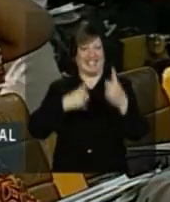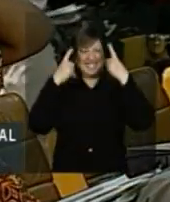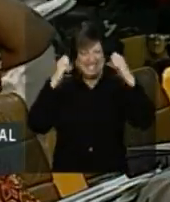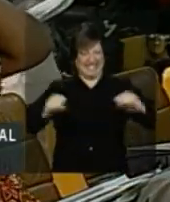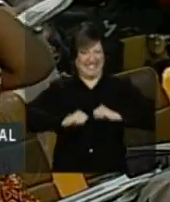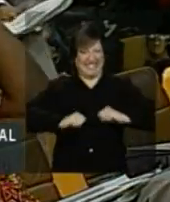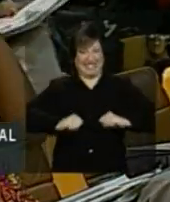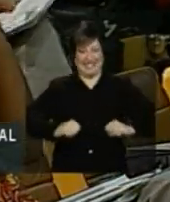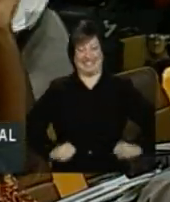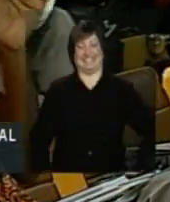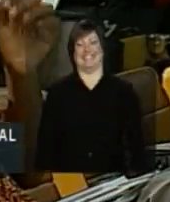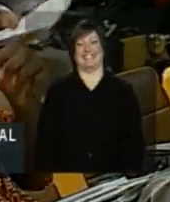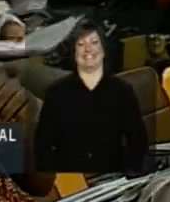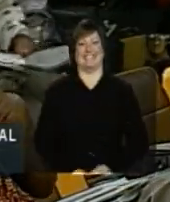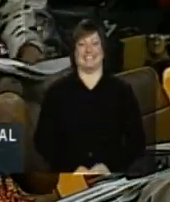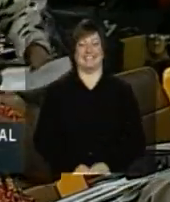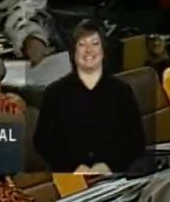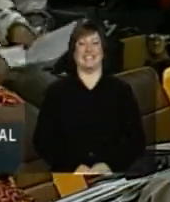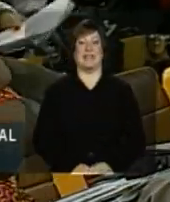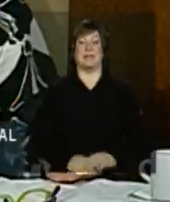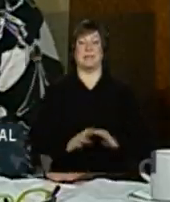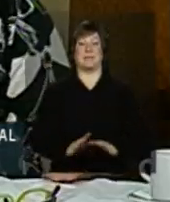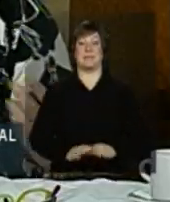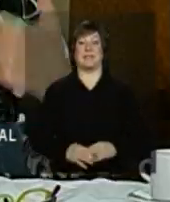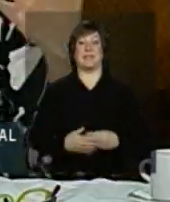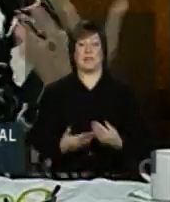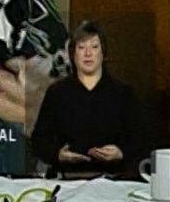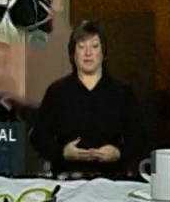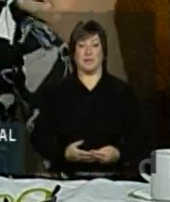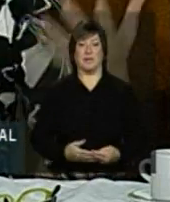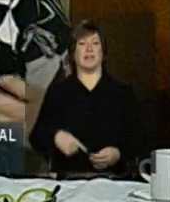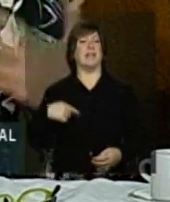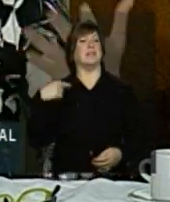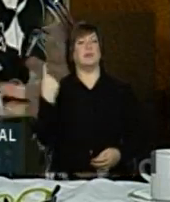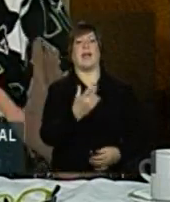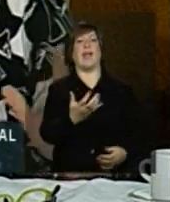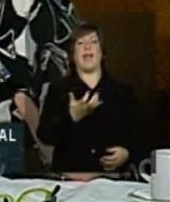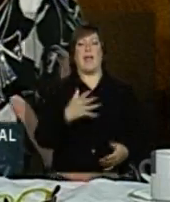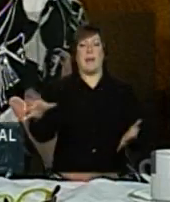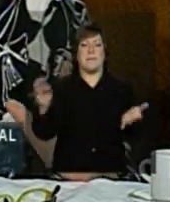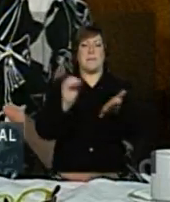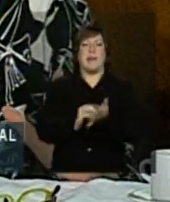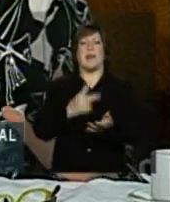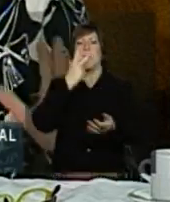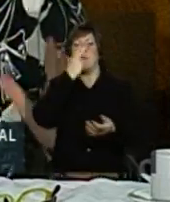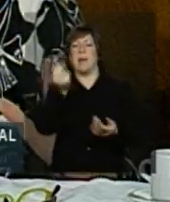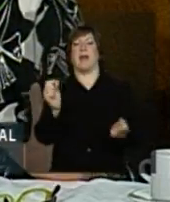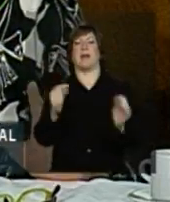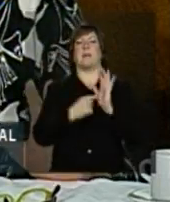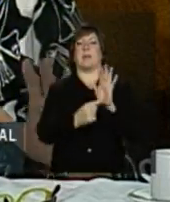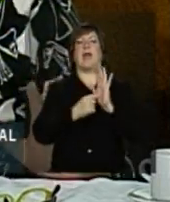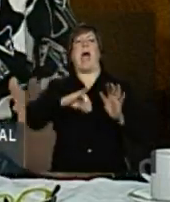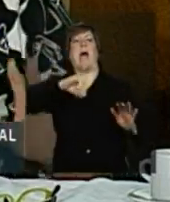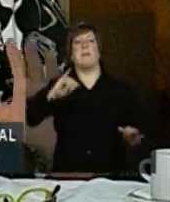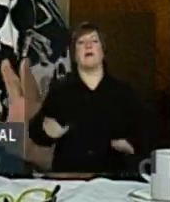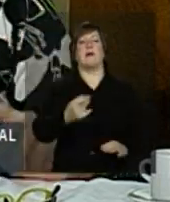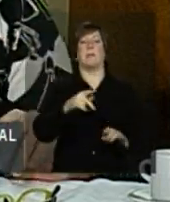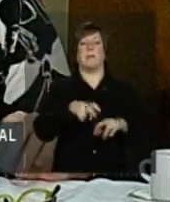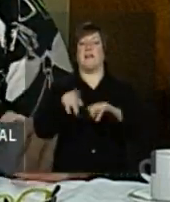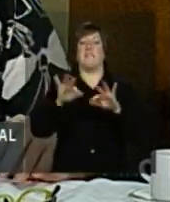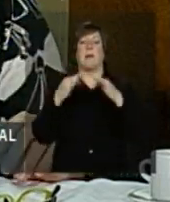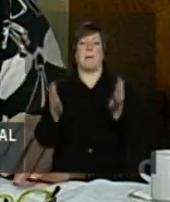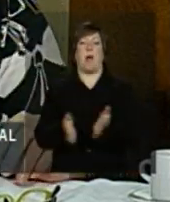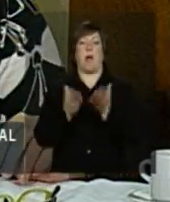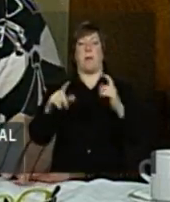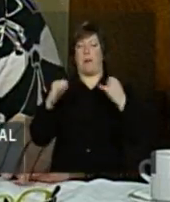arretada hoje assim quer pegar e fazer aquela coisa de circo de horror com família pobre entendeu então